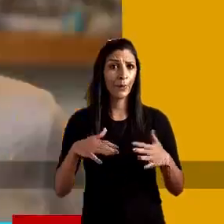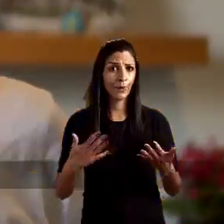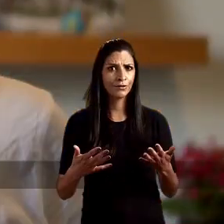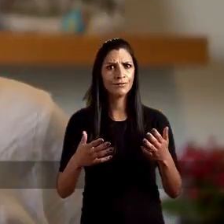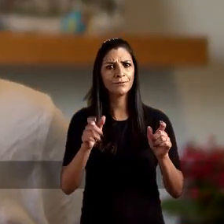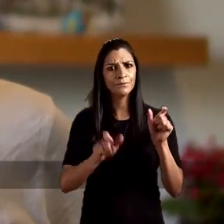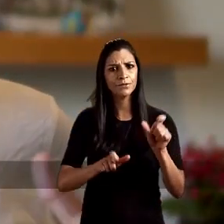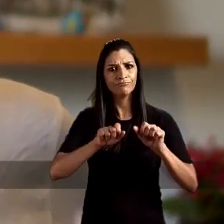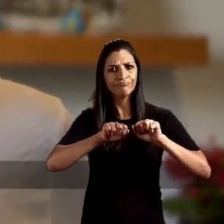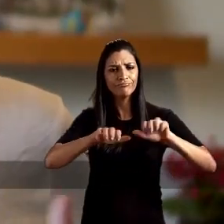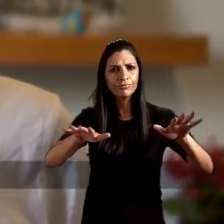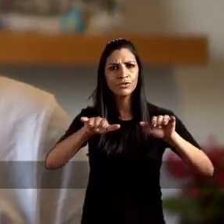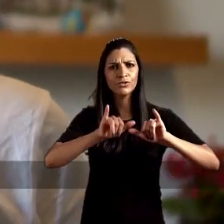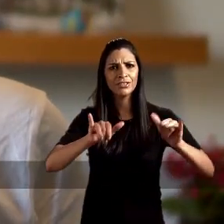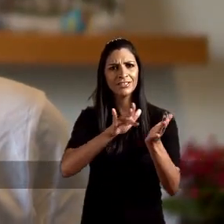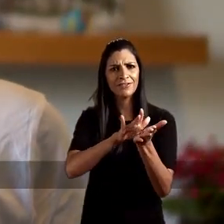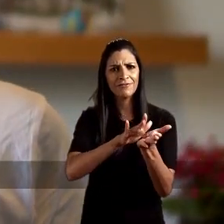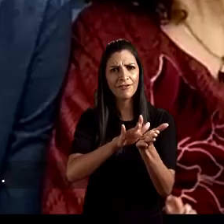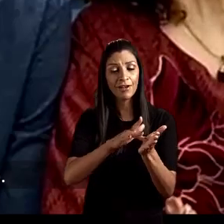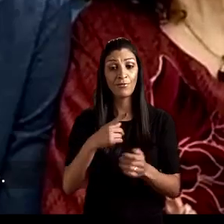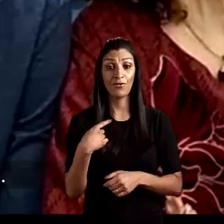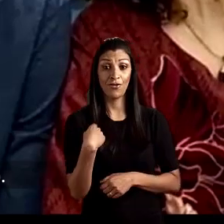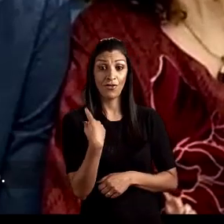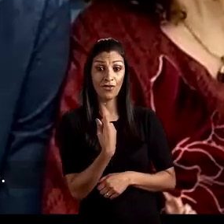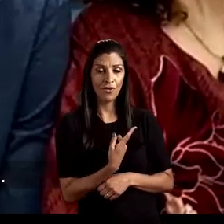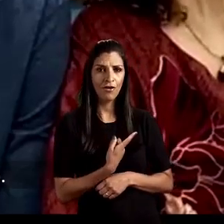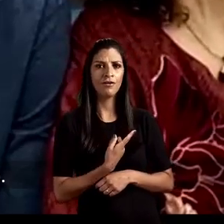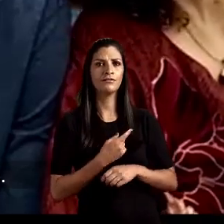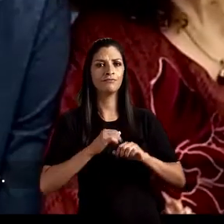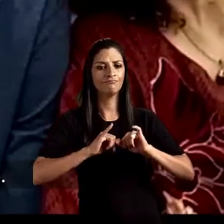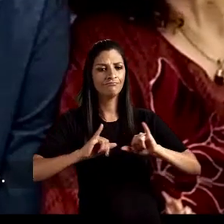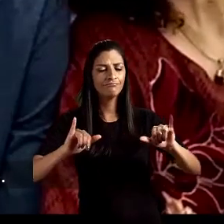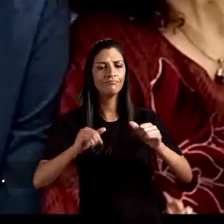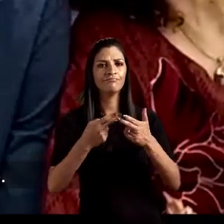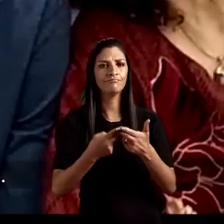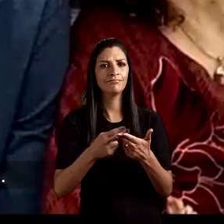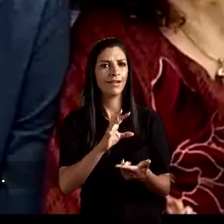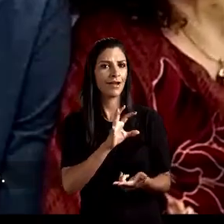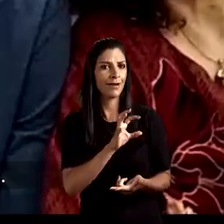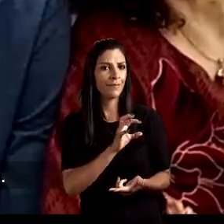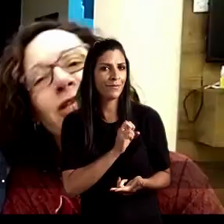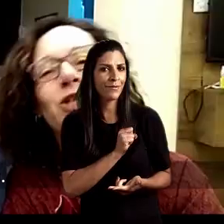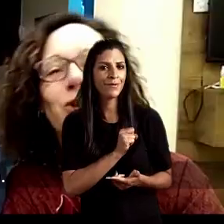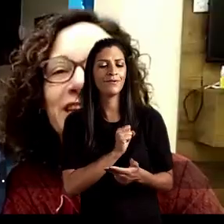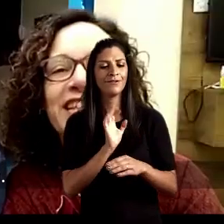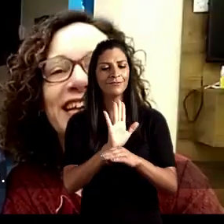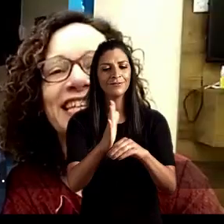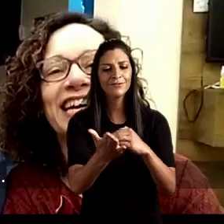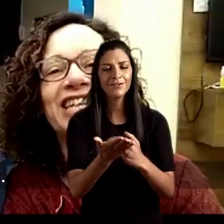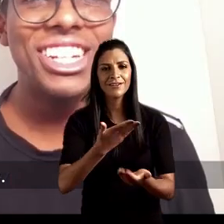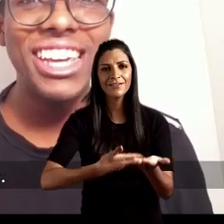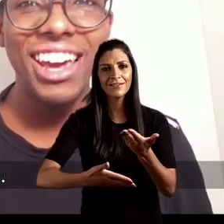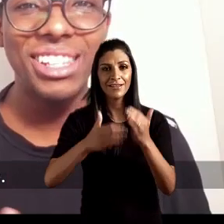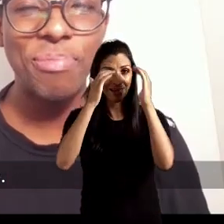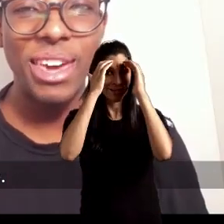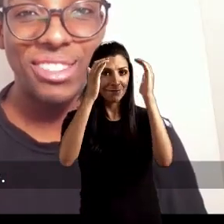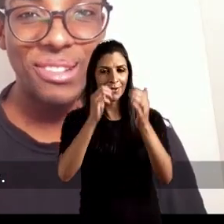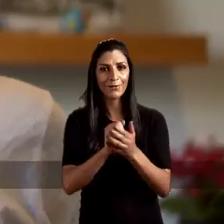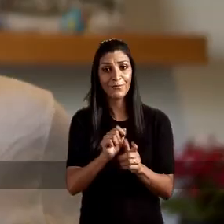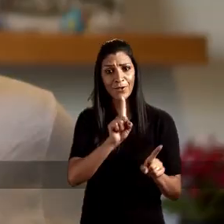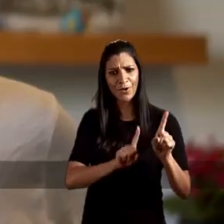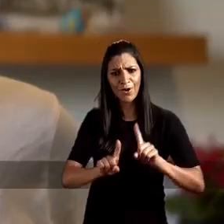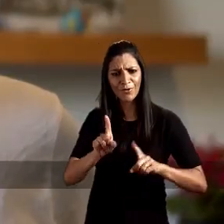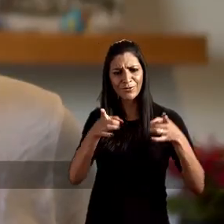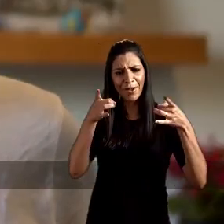Quando alguns disseminam fake news e ódio, nós espalhamos tolerância, amor, solidariedade e